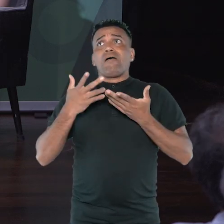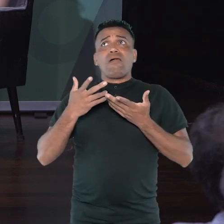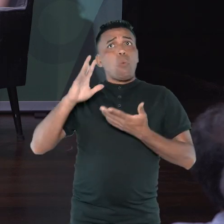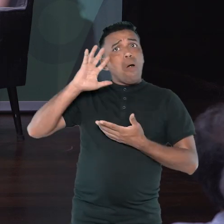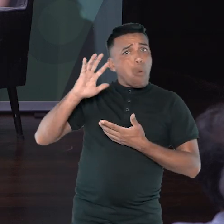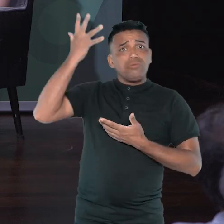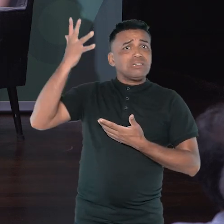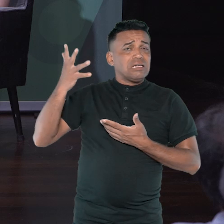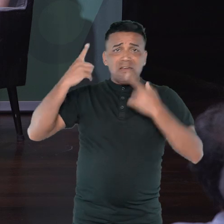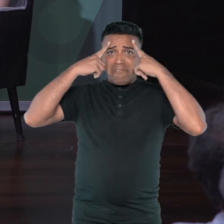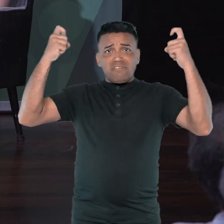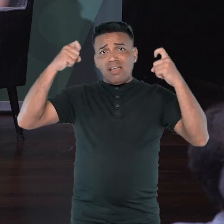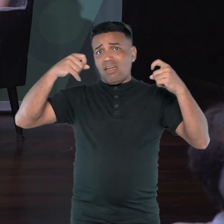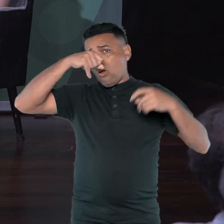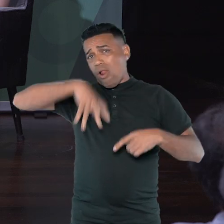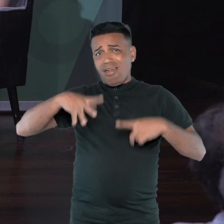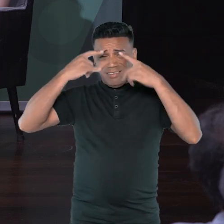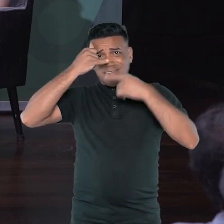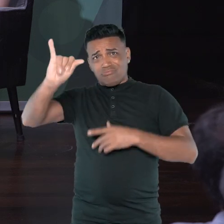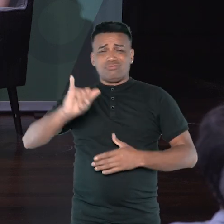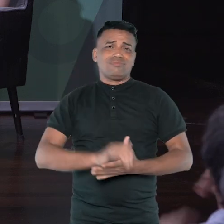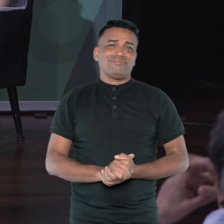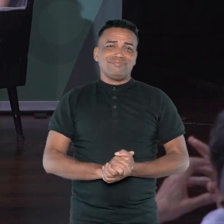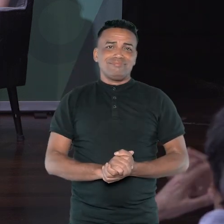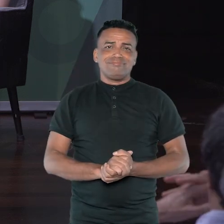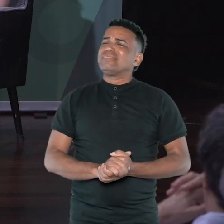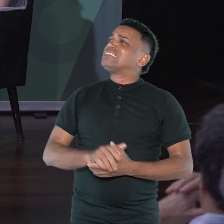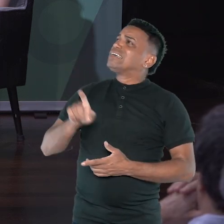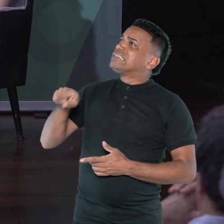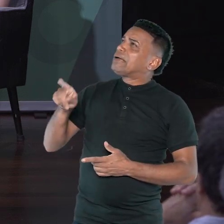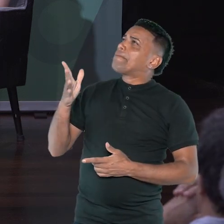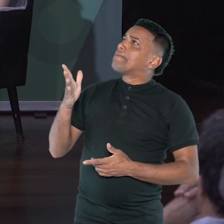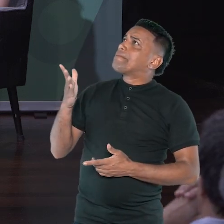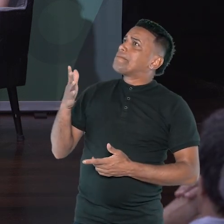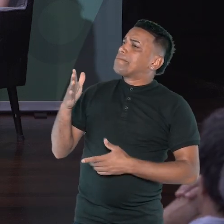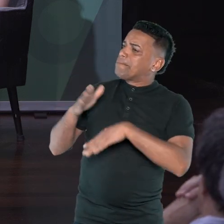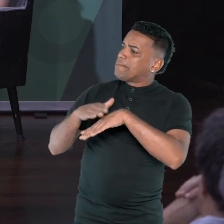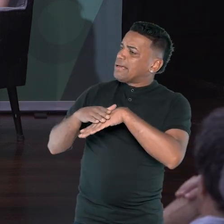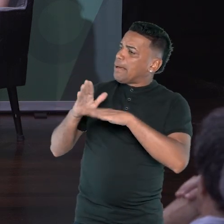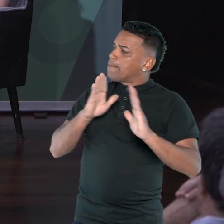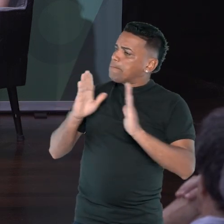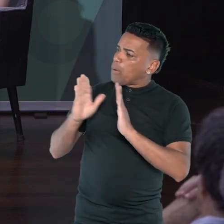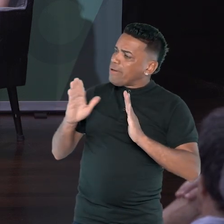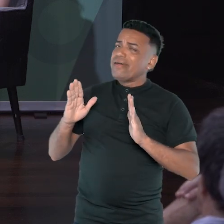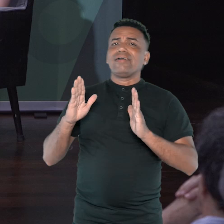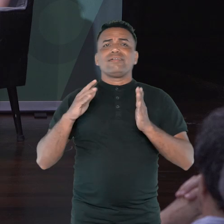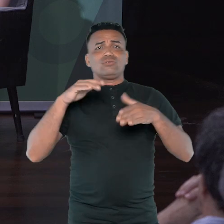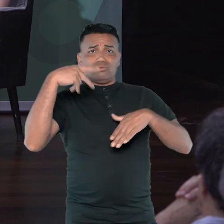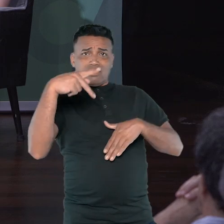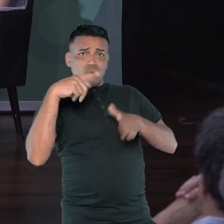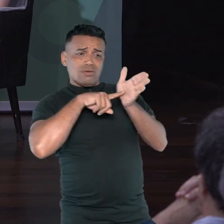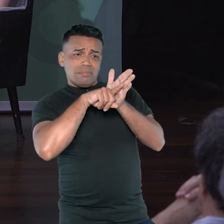tão violenta assim também. Em que momento da sua jornada científica, né, desse seu